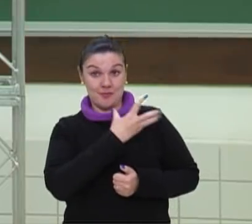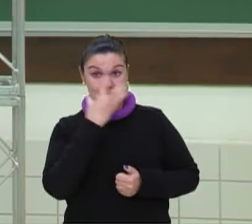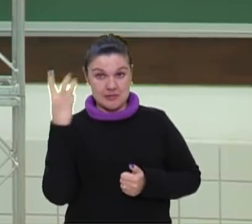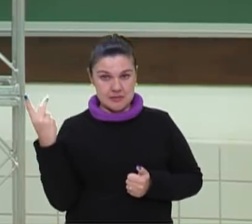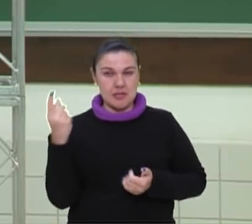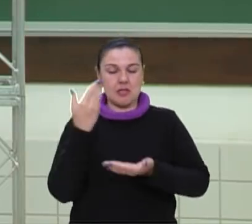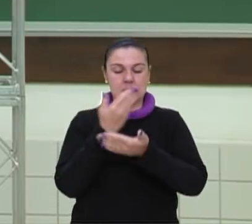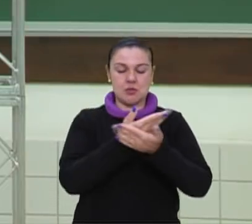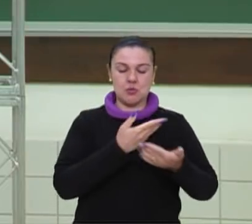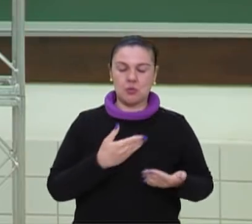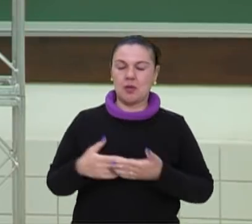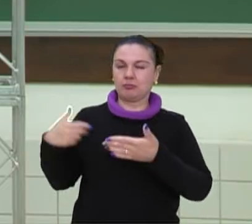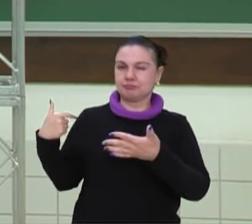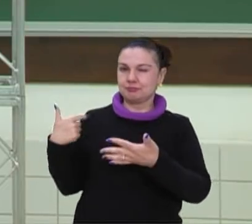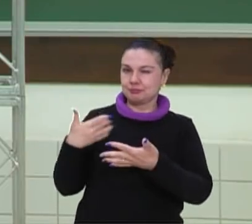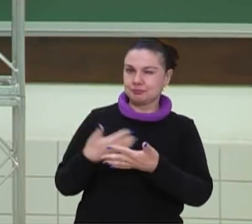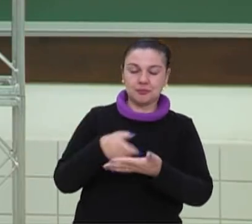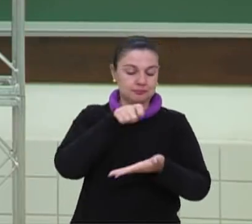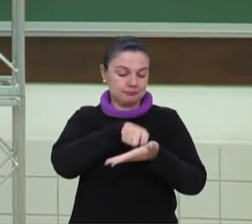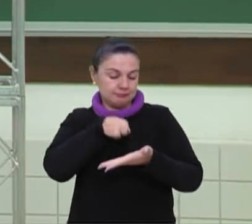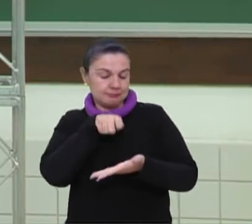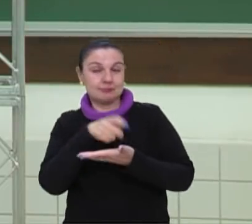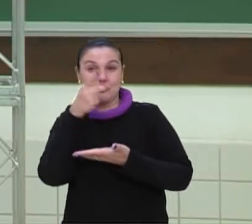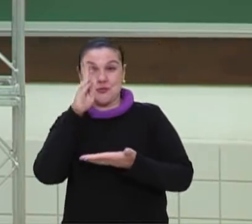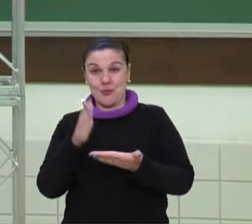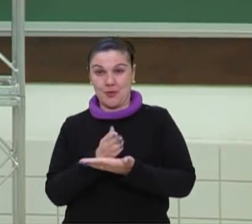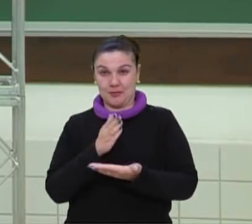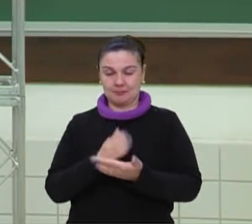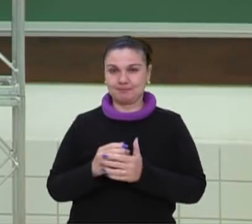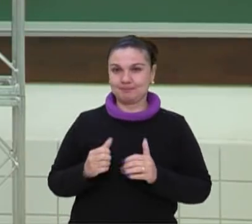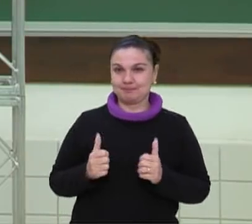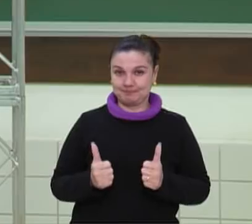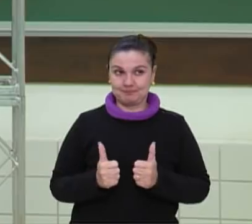de revisar, de estudar, de marcar, enfim.